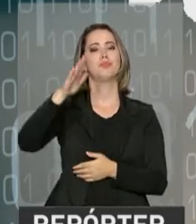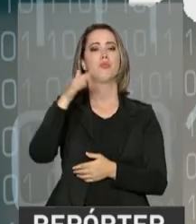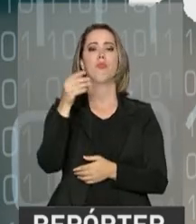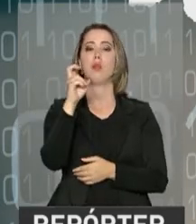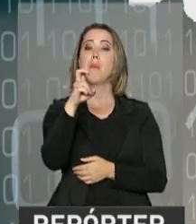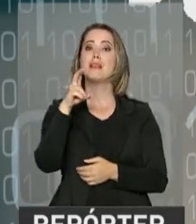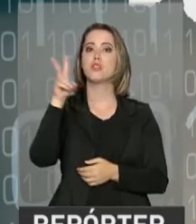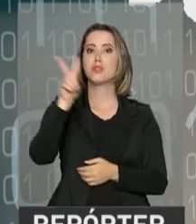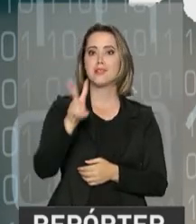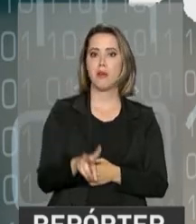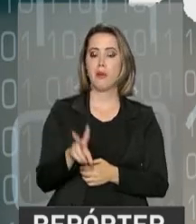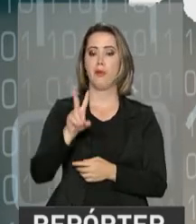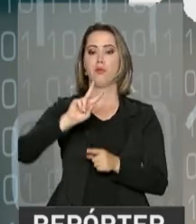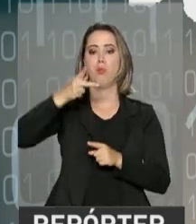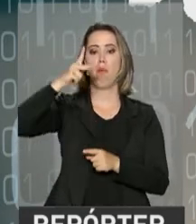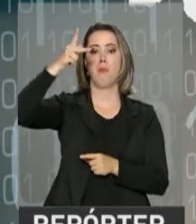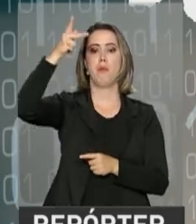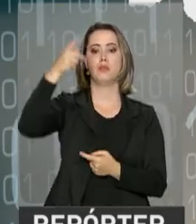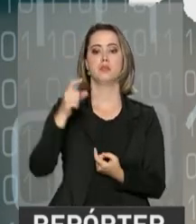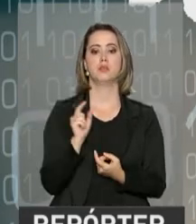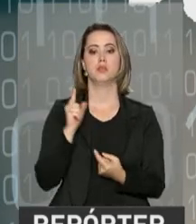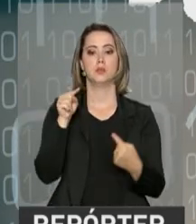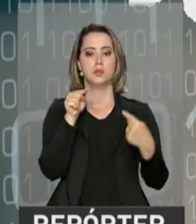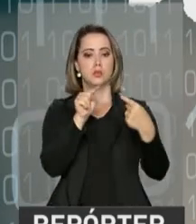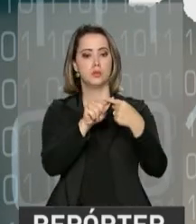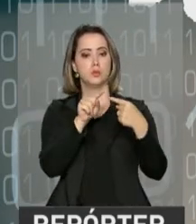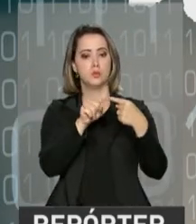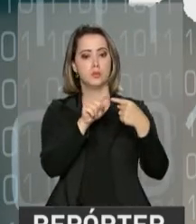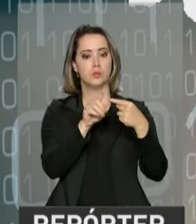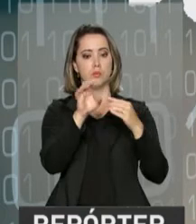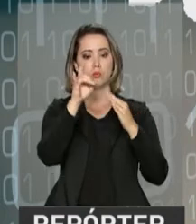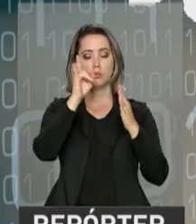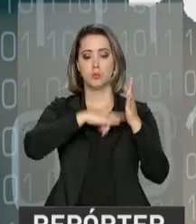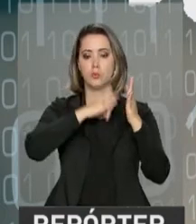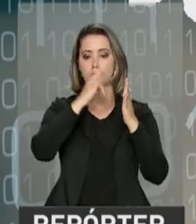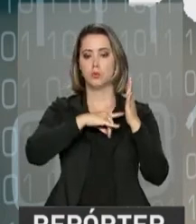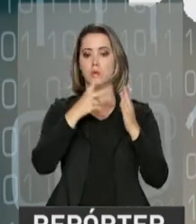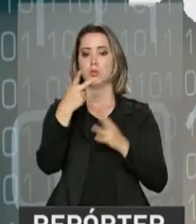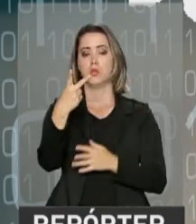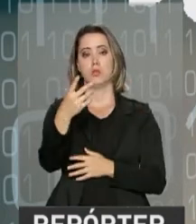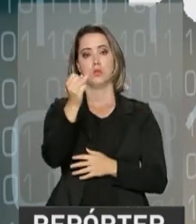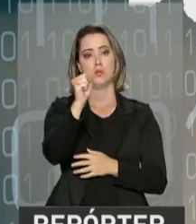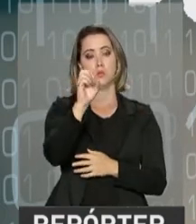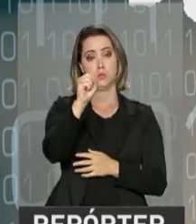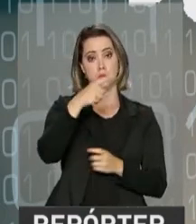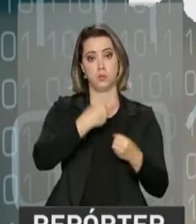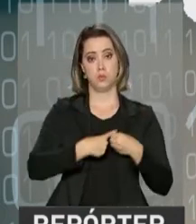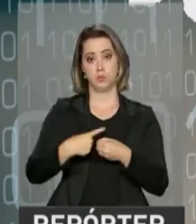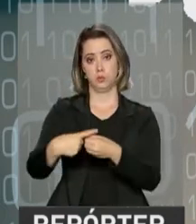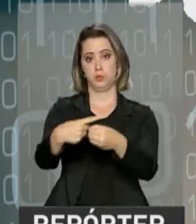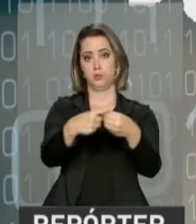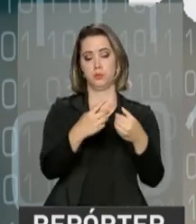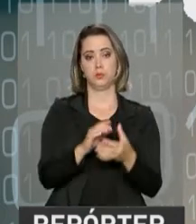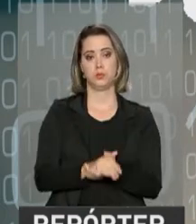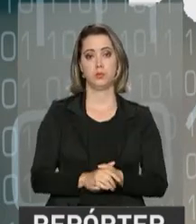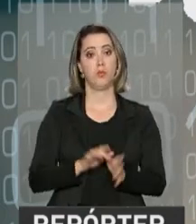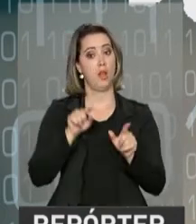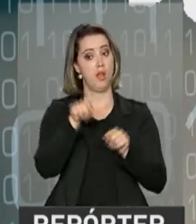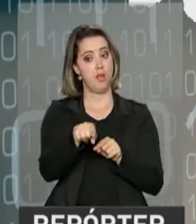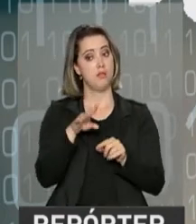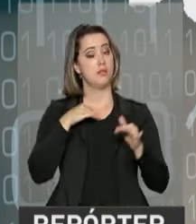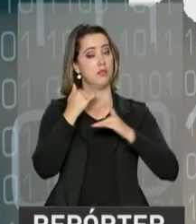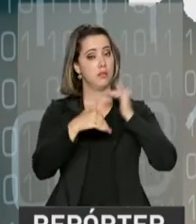cinco vezes a meta de expansão definida nos editais de 288 municípios com esse crescimento